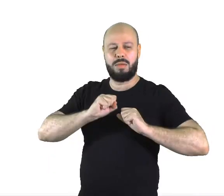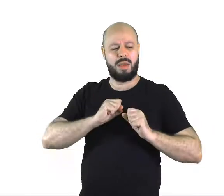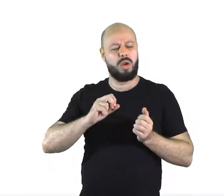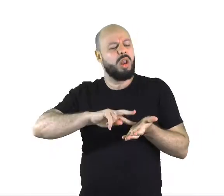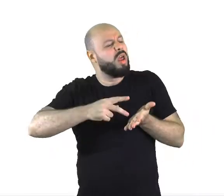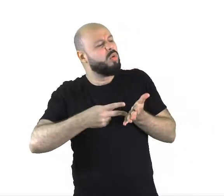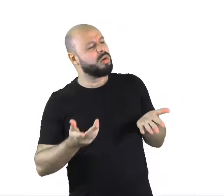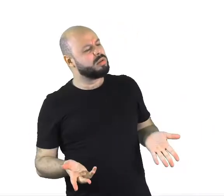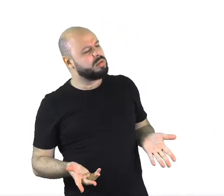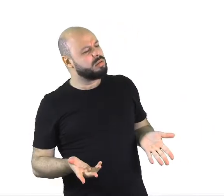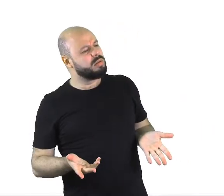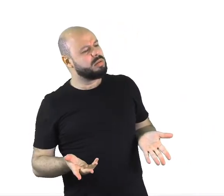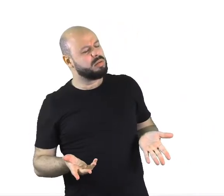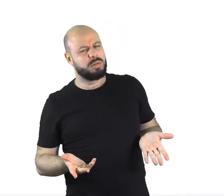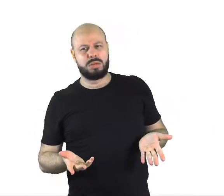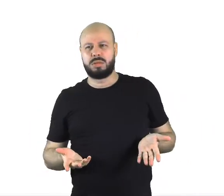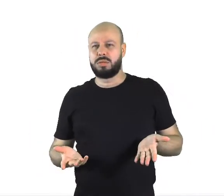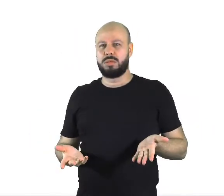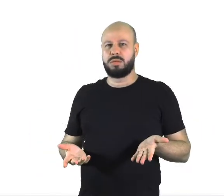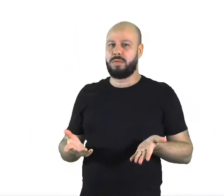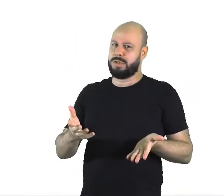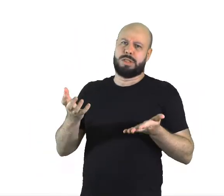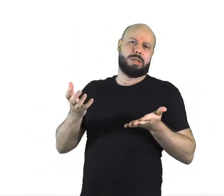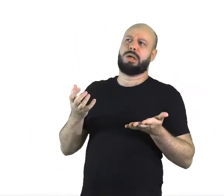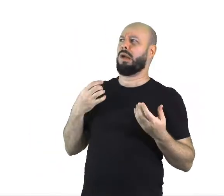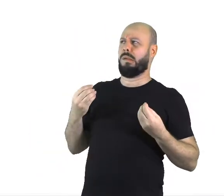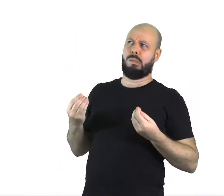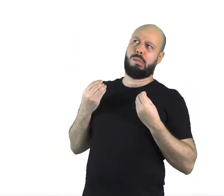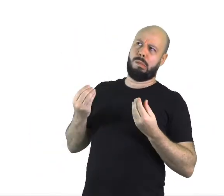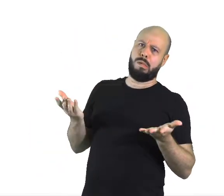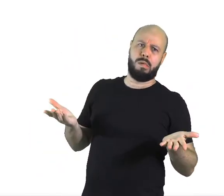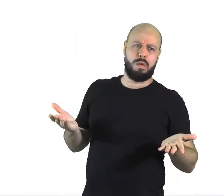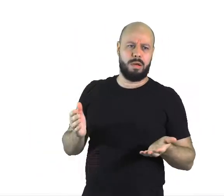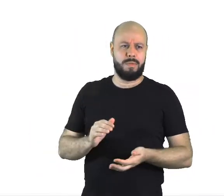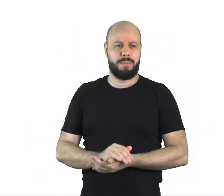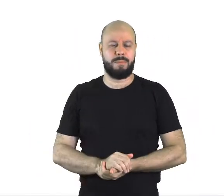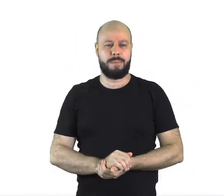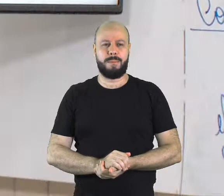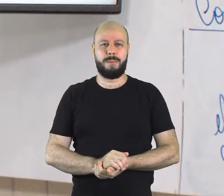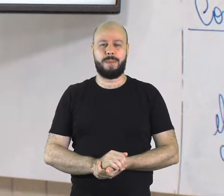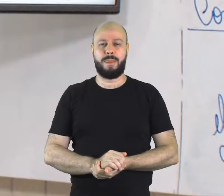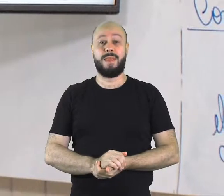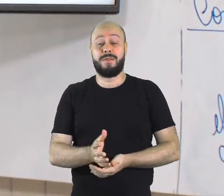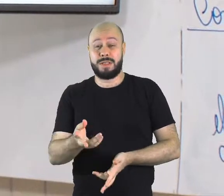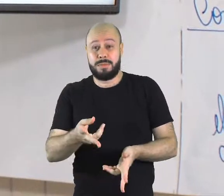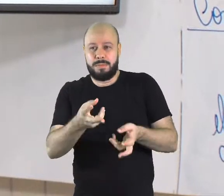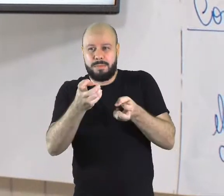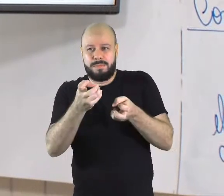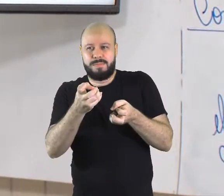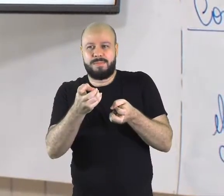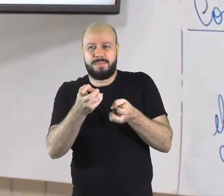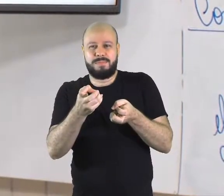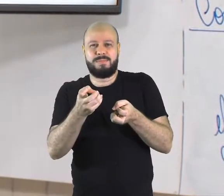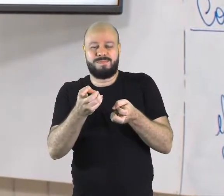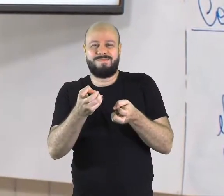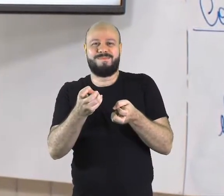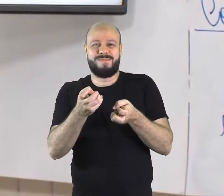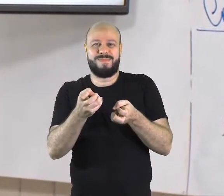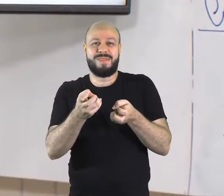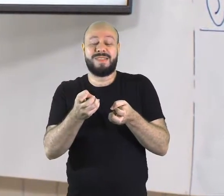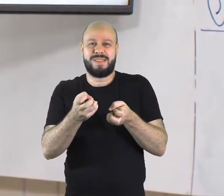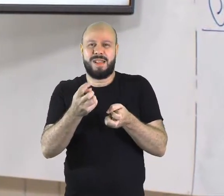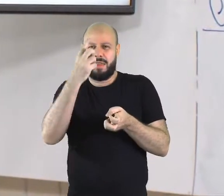traduz. Aí você está querendo demais. Vocês observaram que